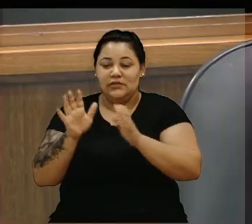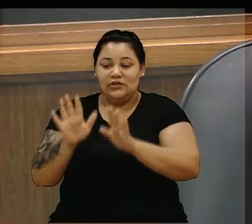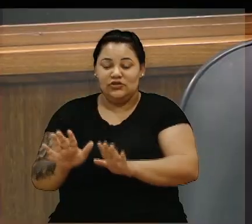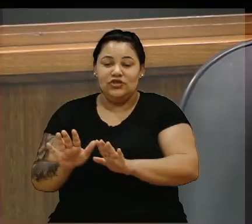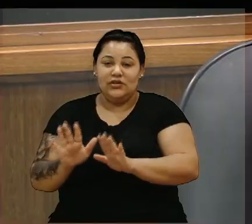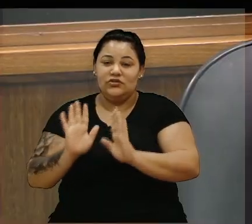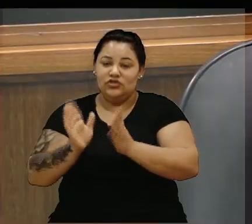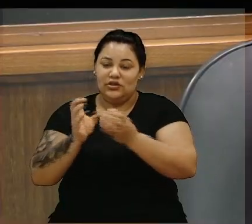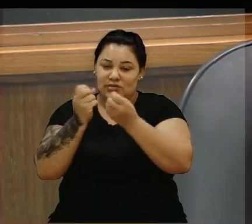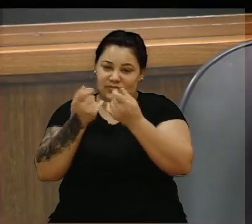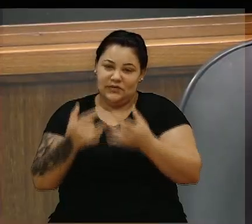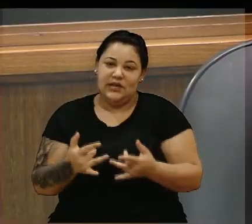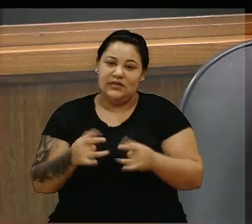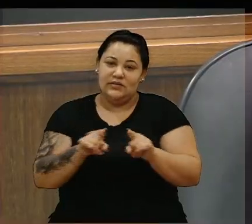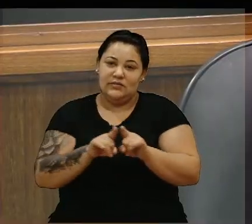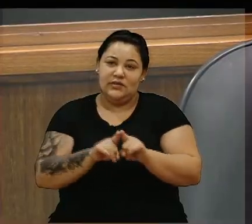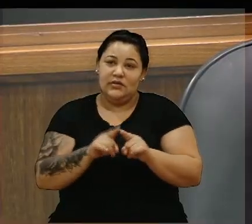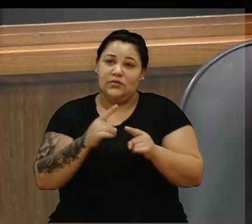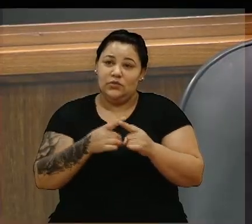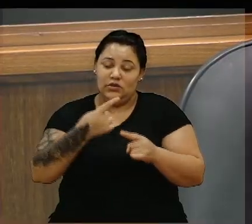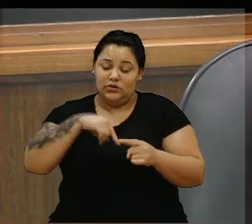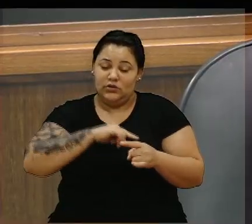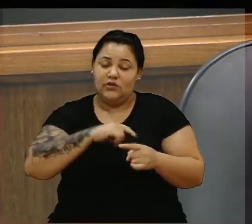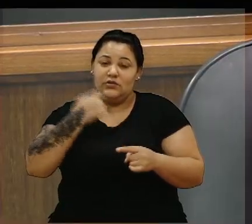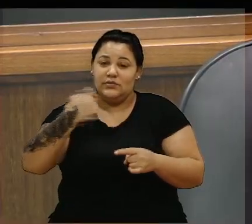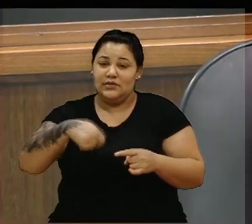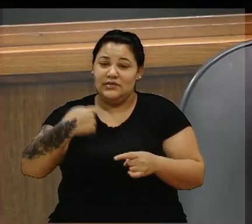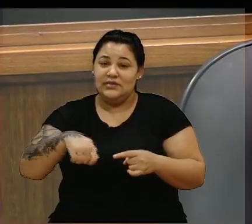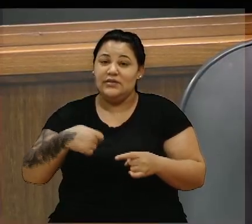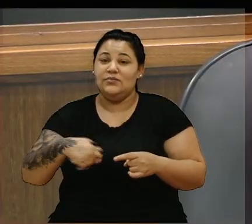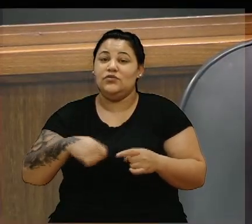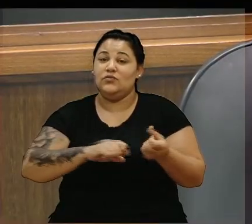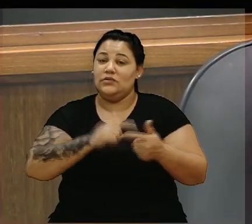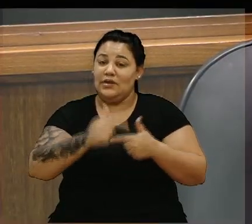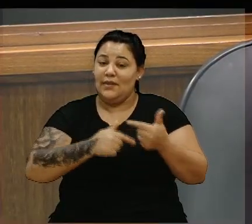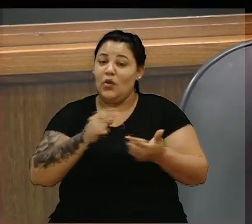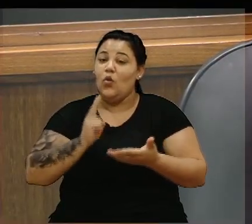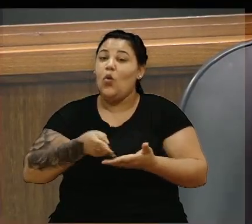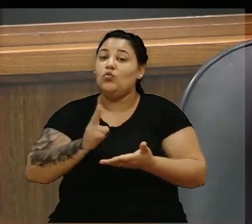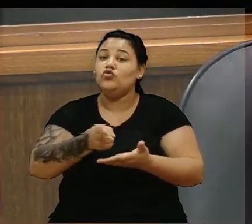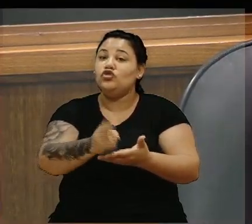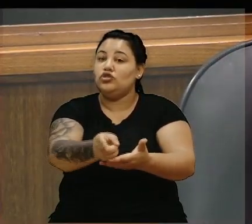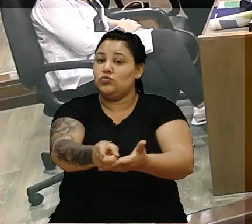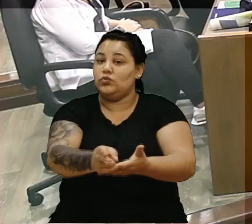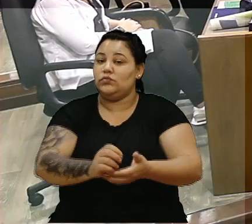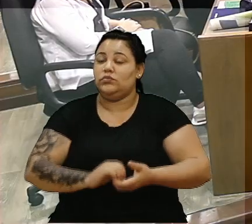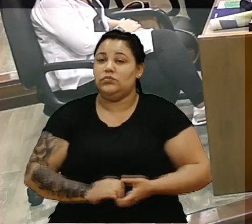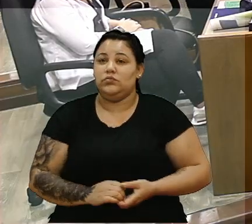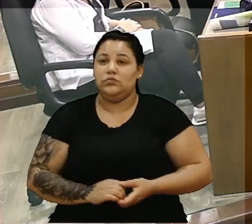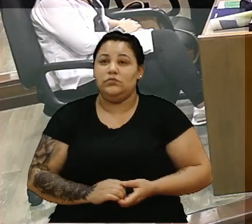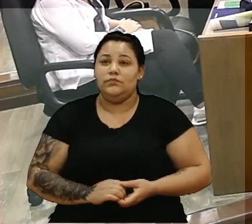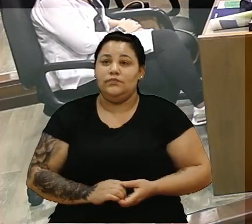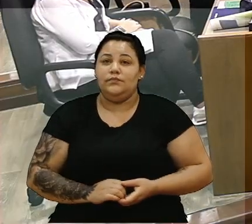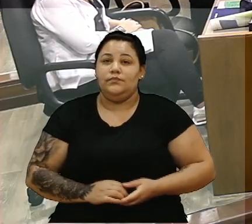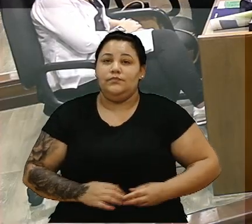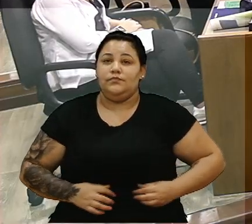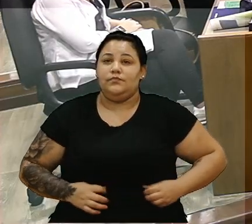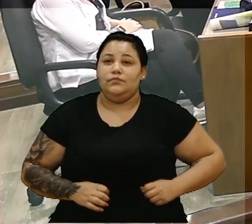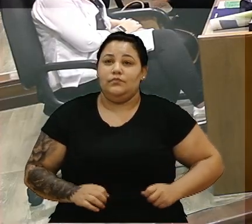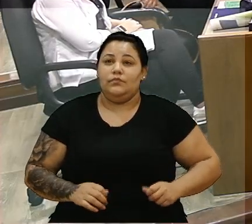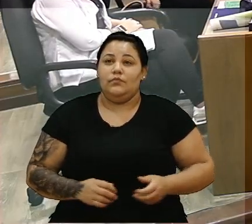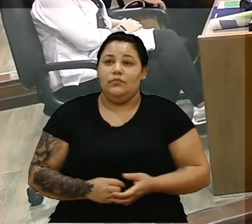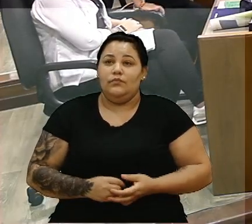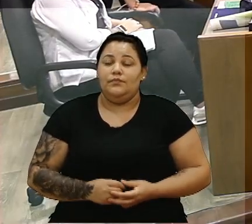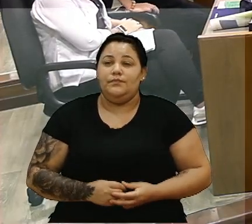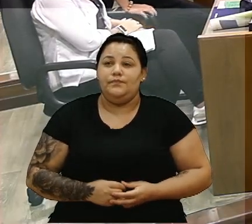já essa colocação, que eu acho que a gente precisa de algo permanente para não acontecer isso de novo. Muito obrigada. Obrigado, vereadora Estela. Com a